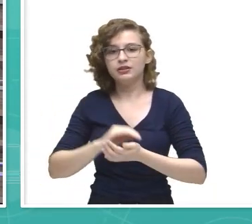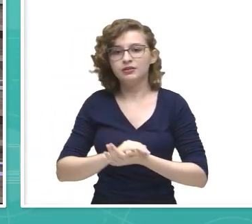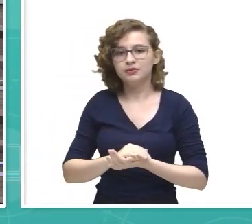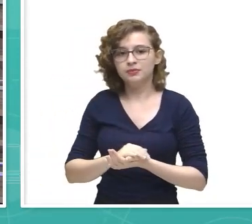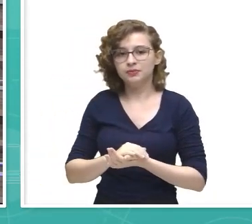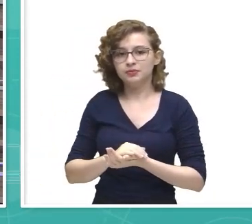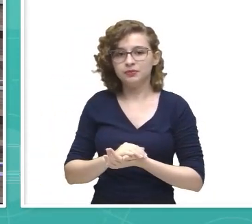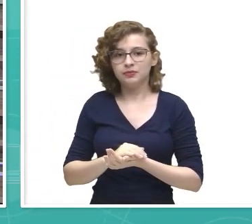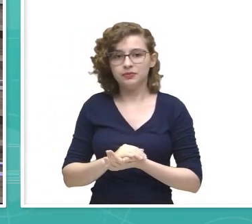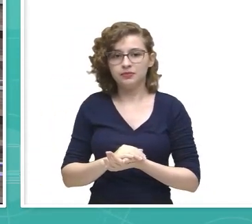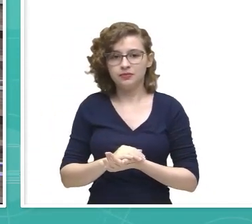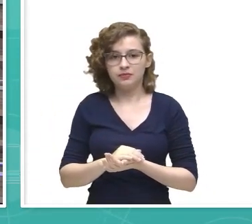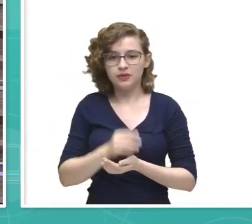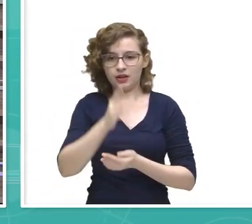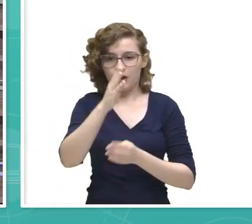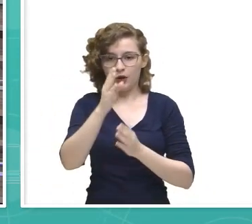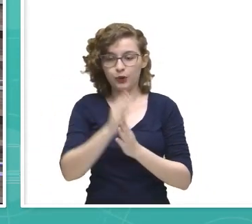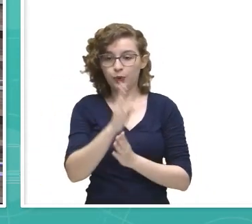as terras